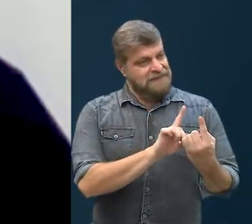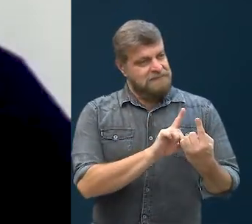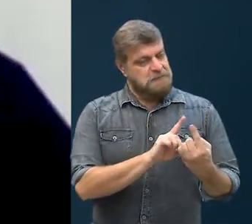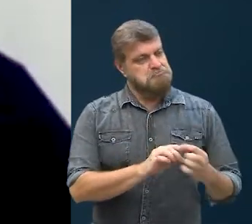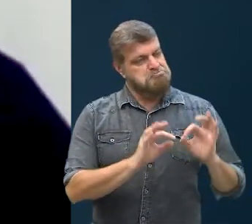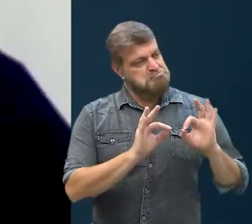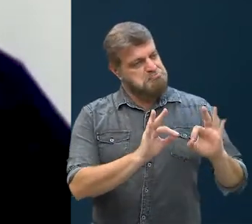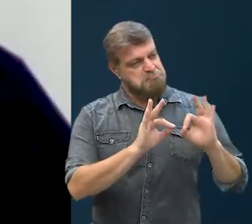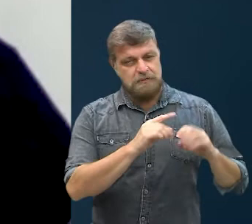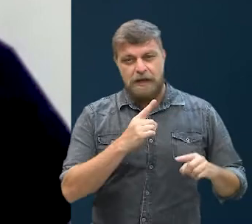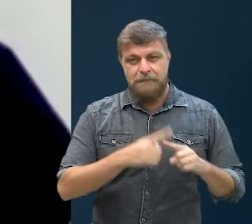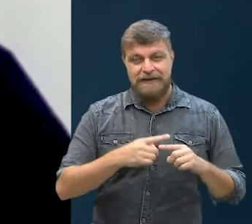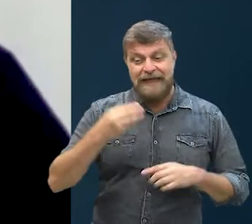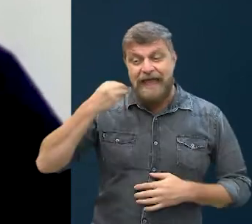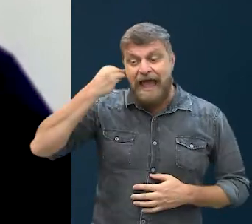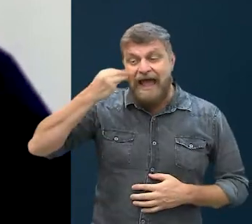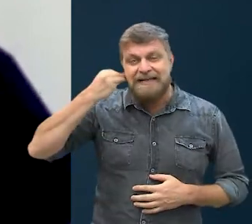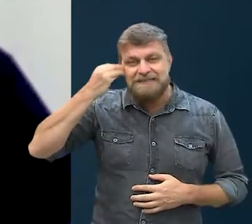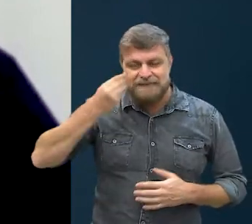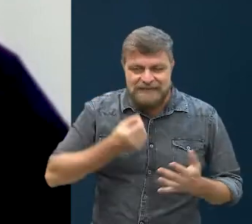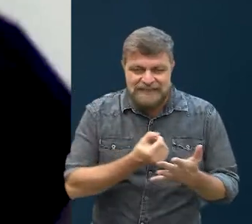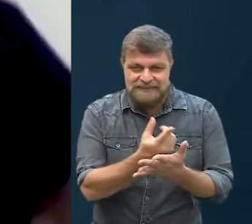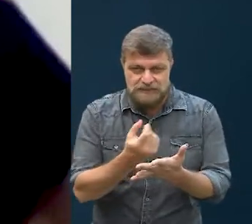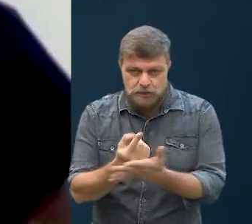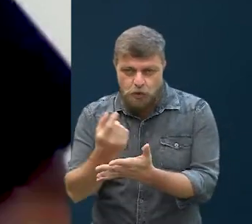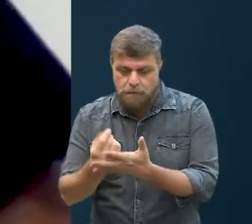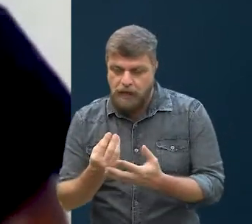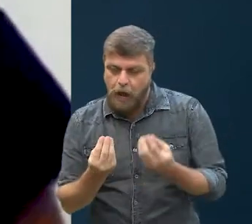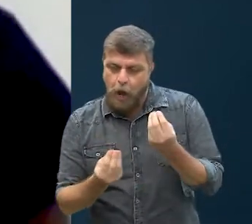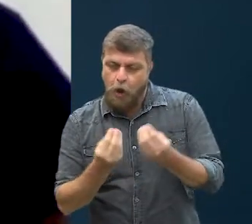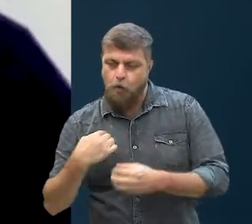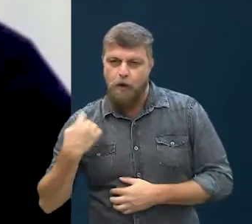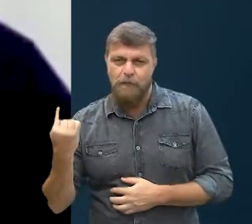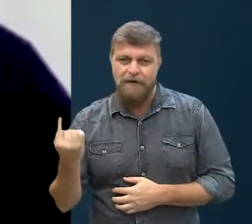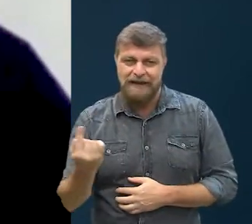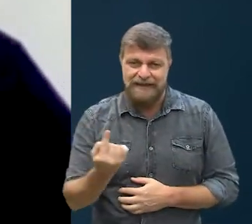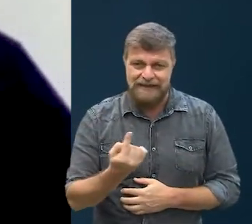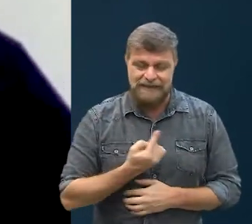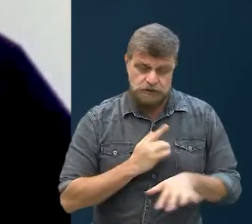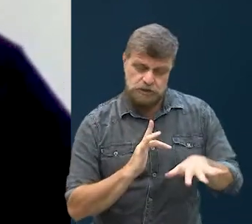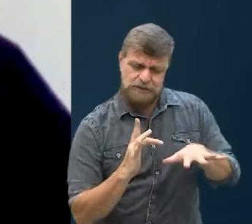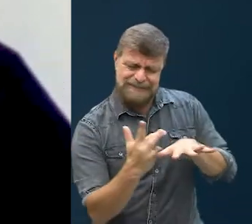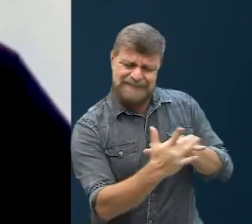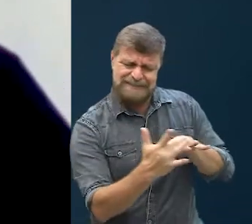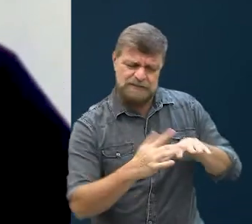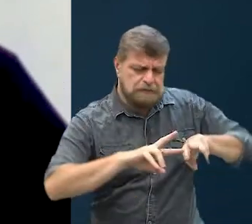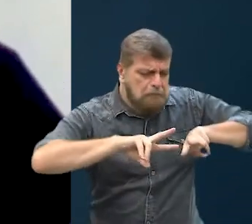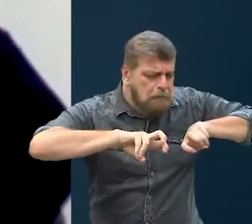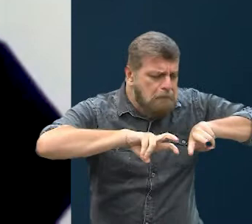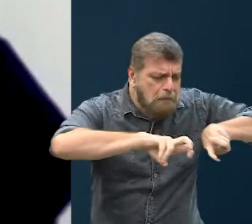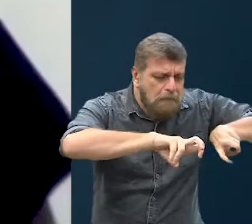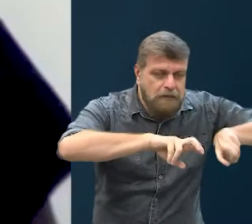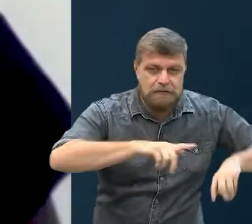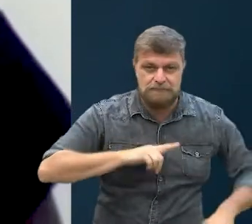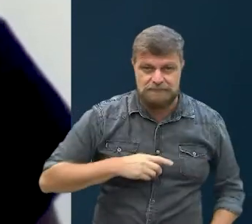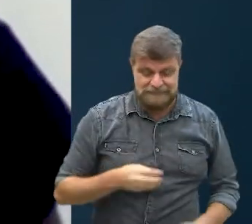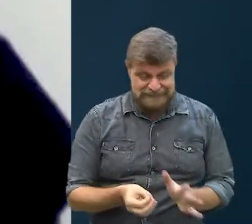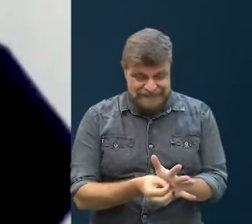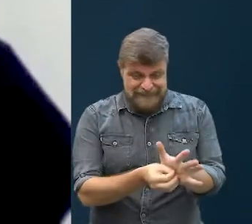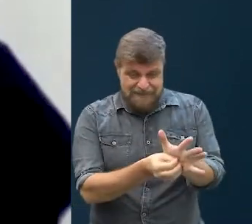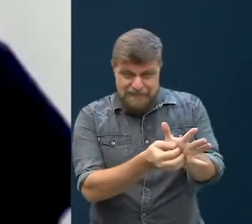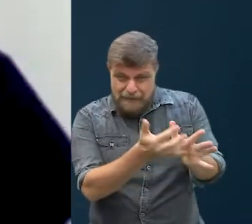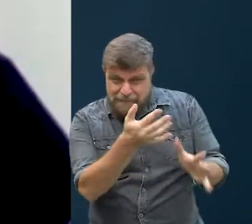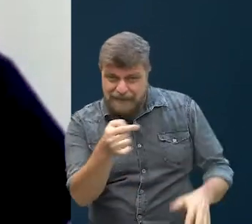tudo, está justamente a experiência de consumo. Como que a gente traz isso para dentro das redes sociais, né? Cada vez